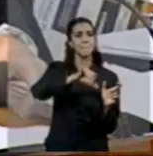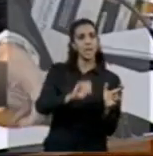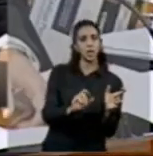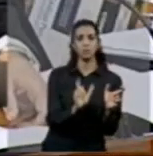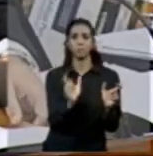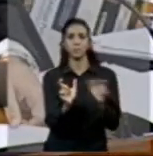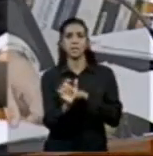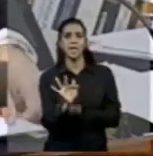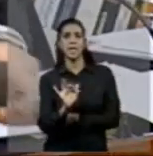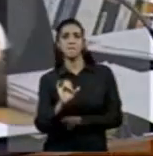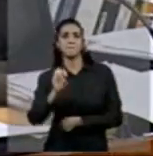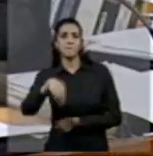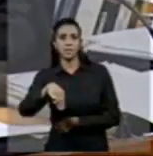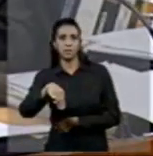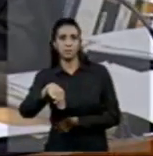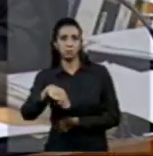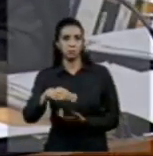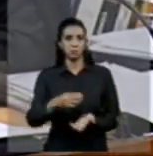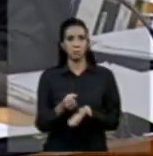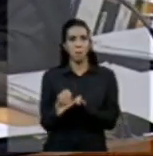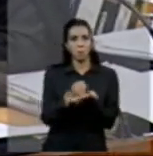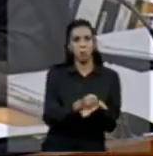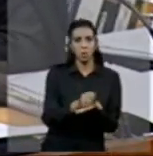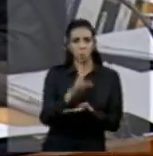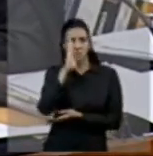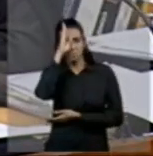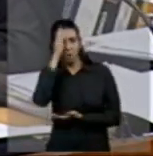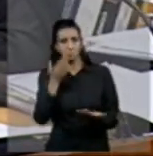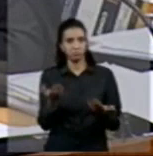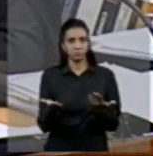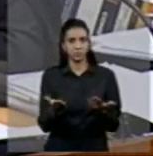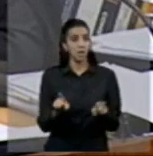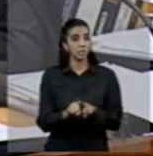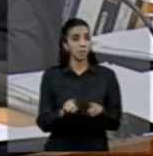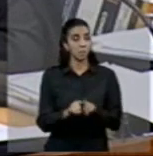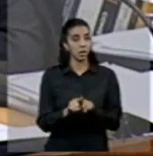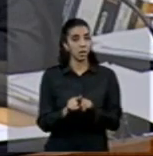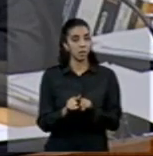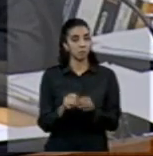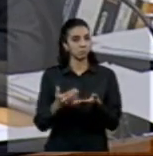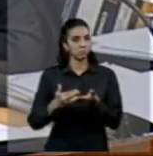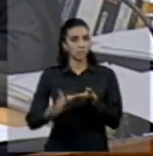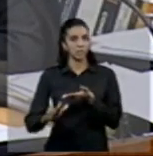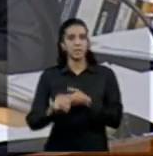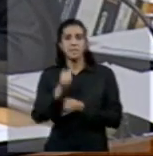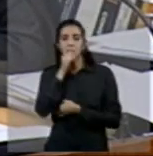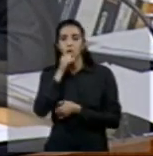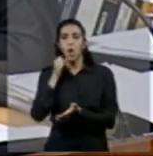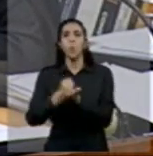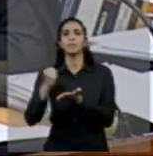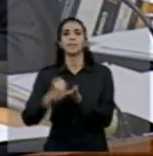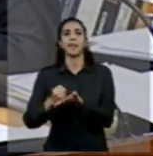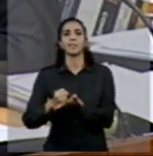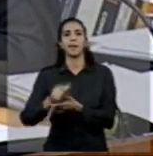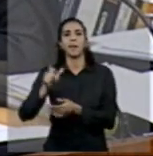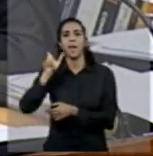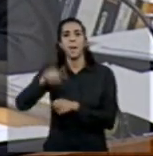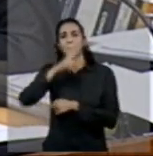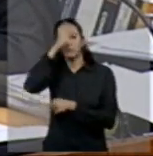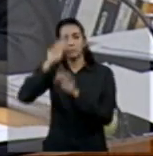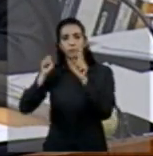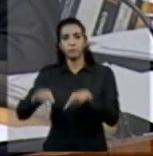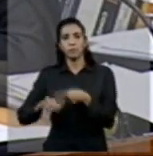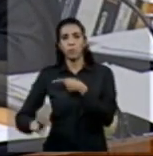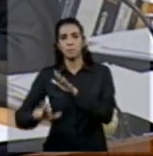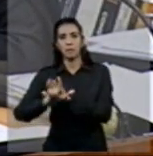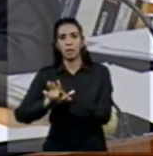é fim. E não se confunde também com a intermediação de obra de mão de obra ilícita. O